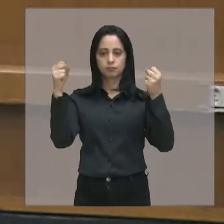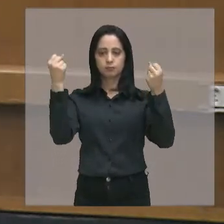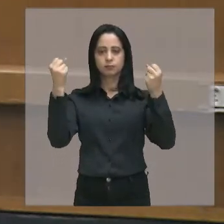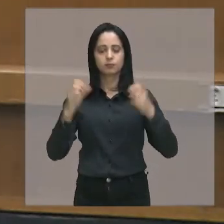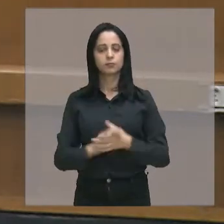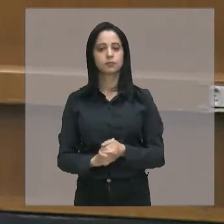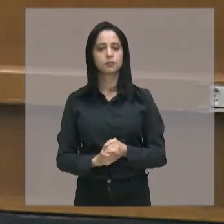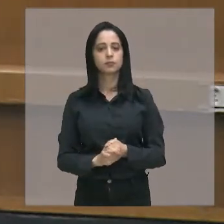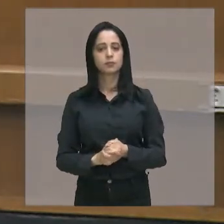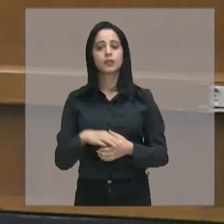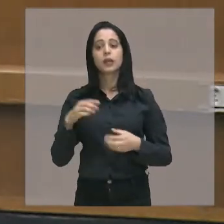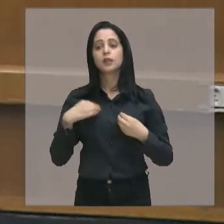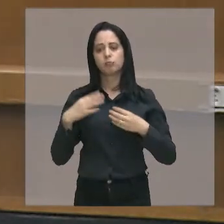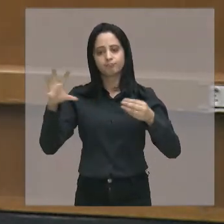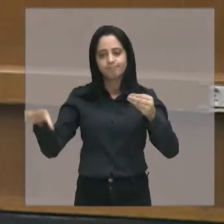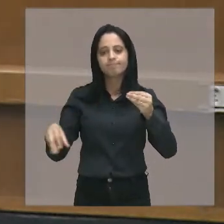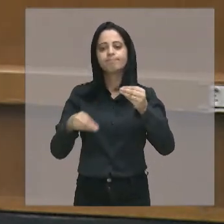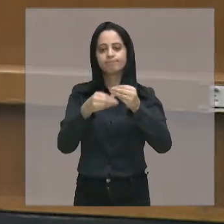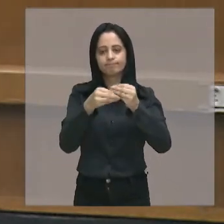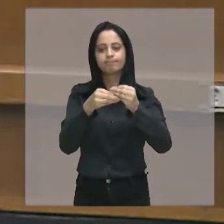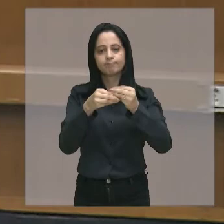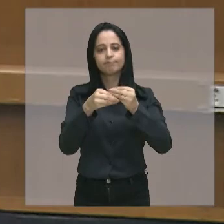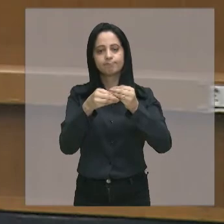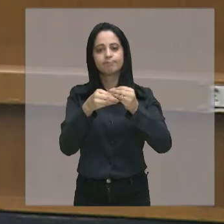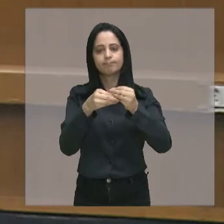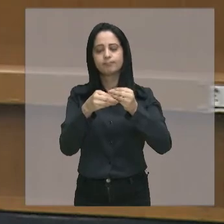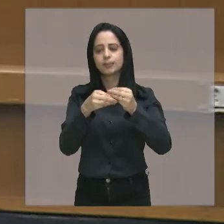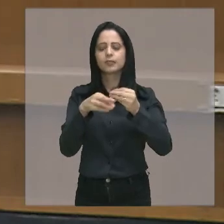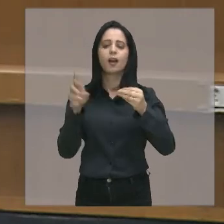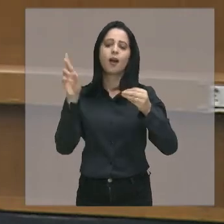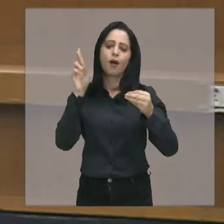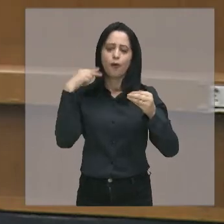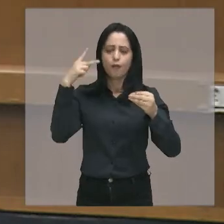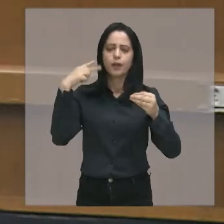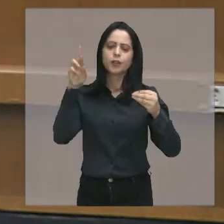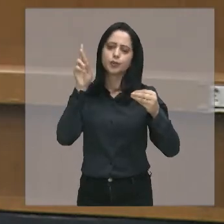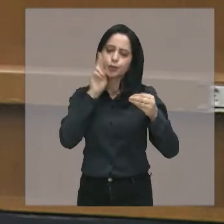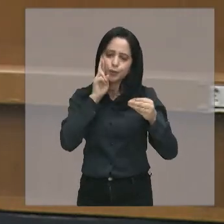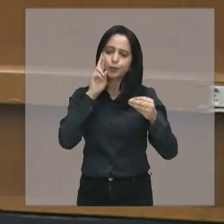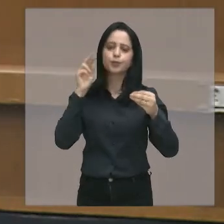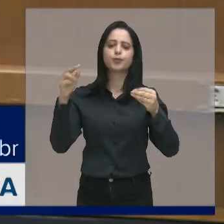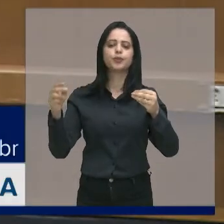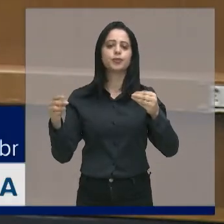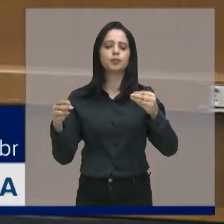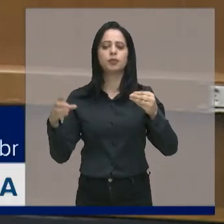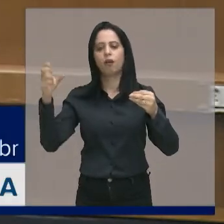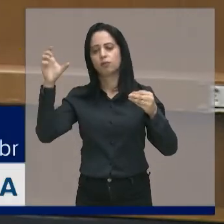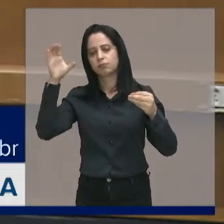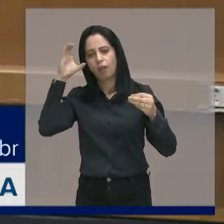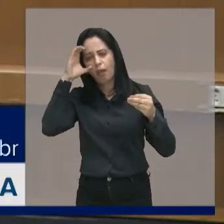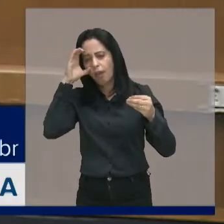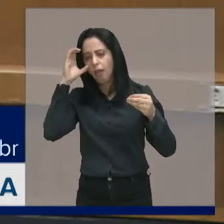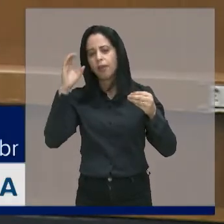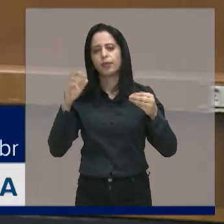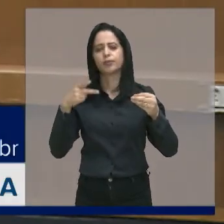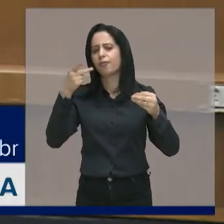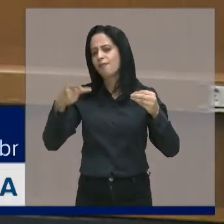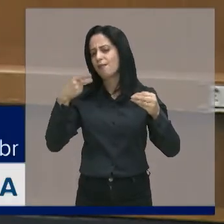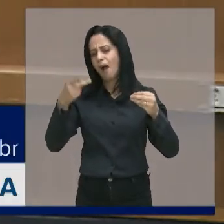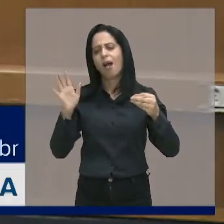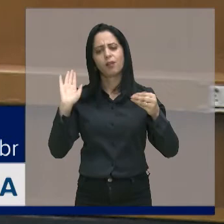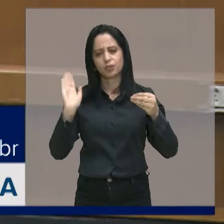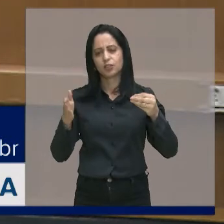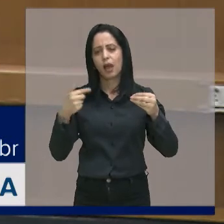Somando aqui com as palavras, o vereador Renato Santiago, o vereador doutor Elton, do vereador